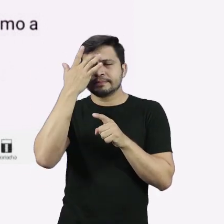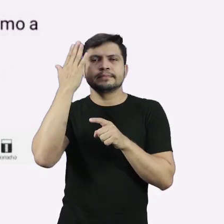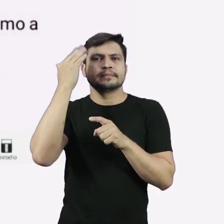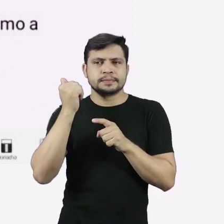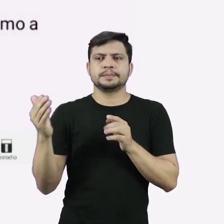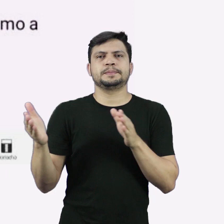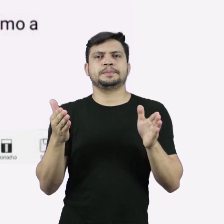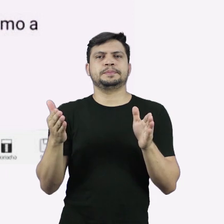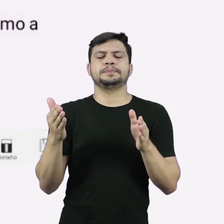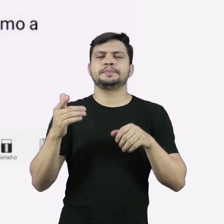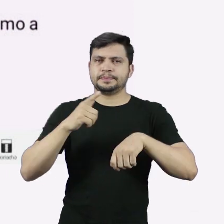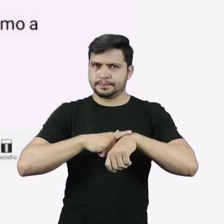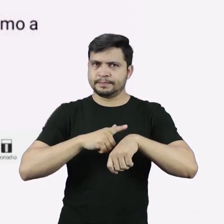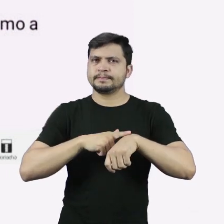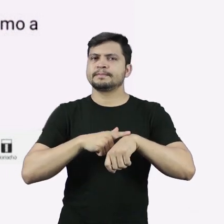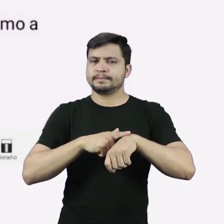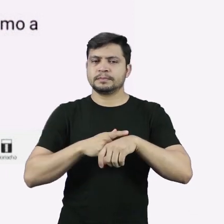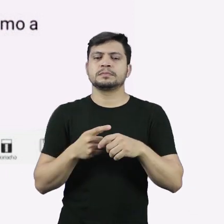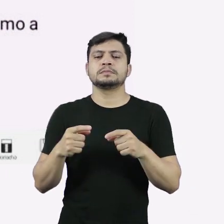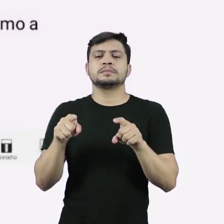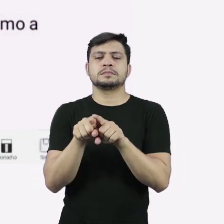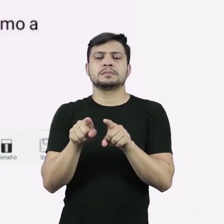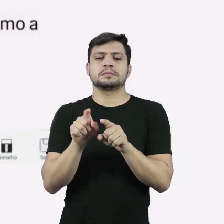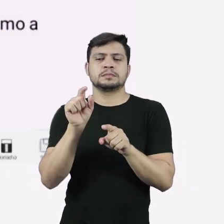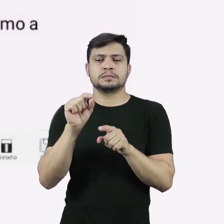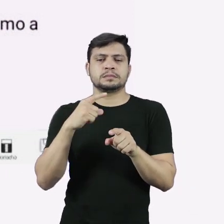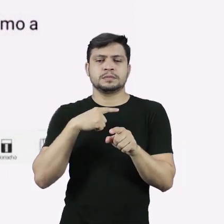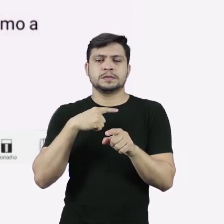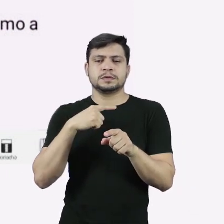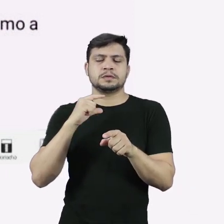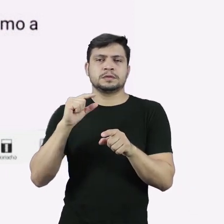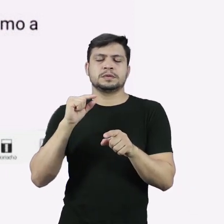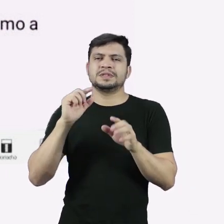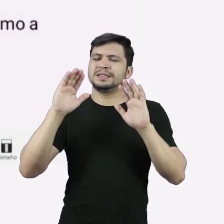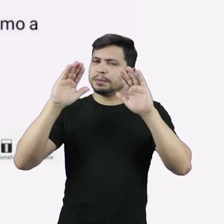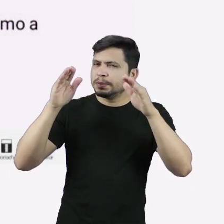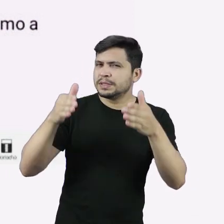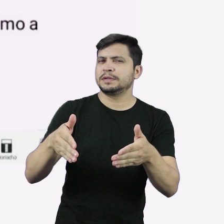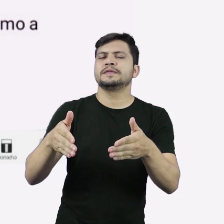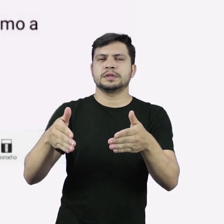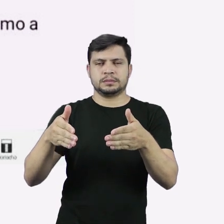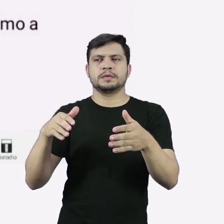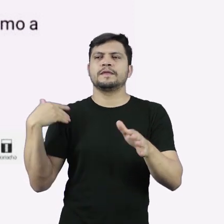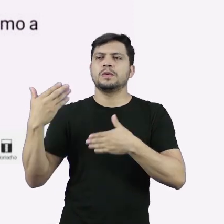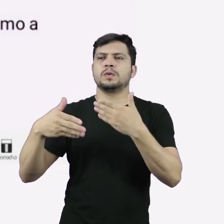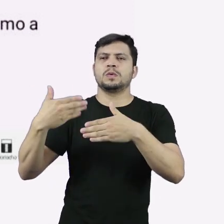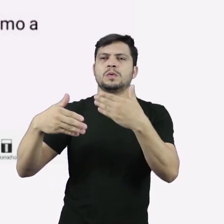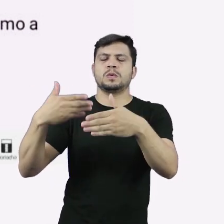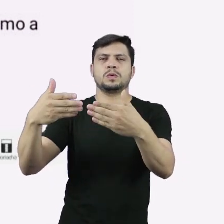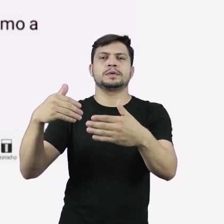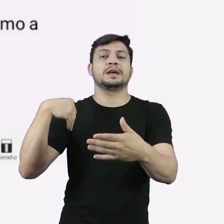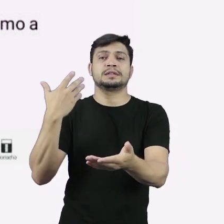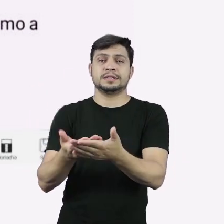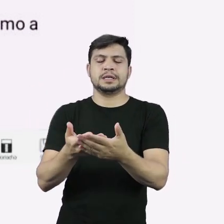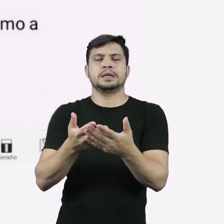desse período foi reunida sobre um padrão único de situação internacional peculiar que dominou até a queda da União Soviética.